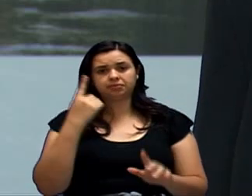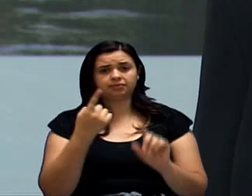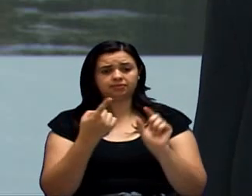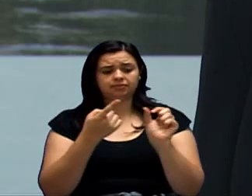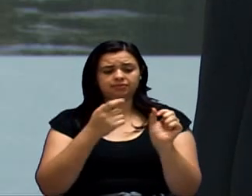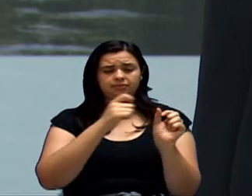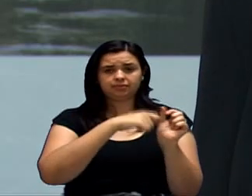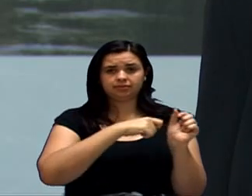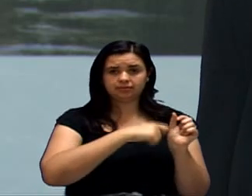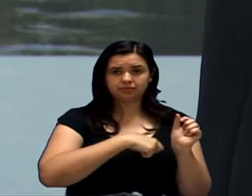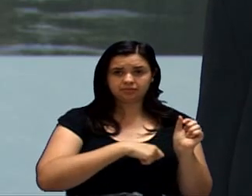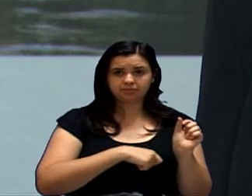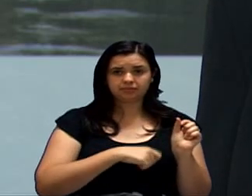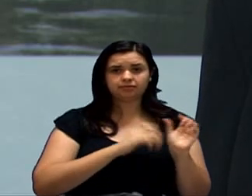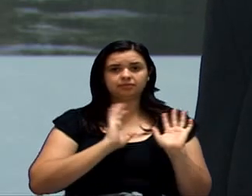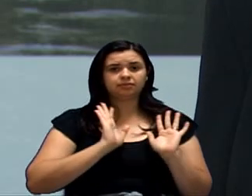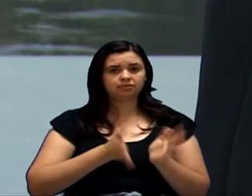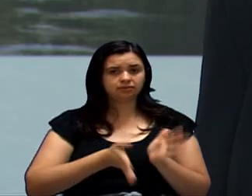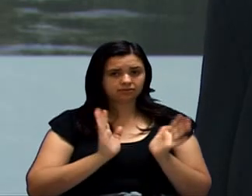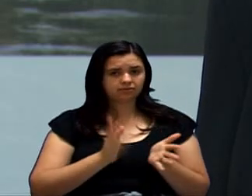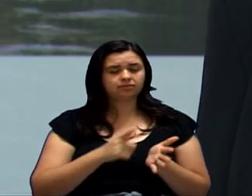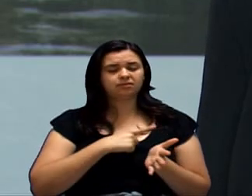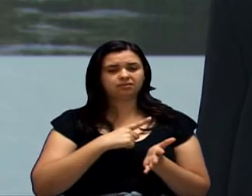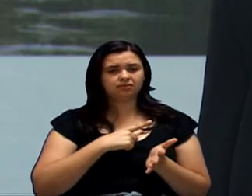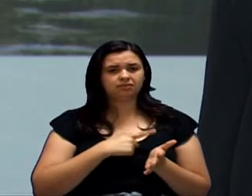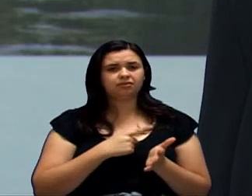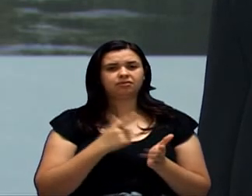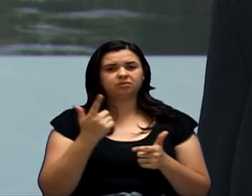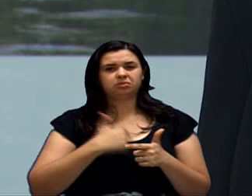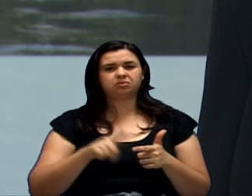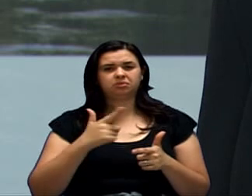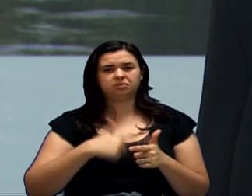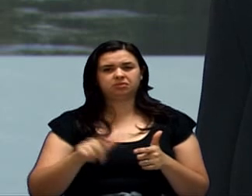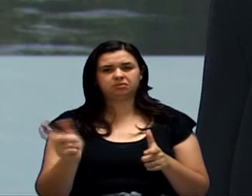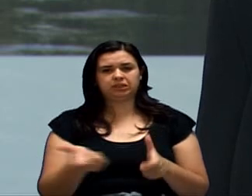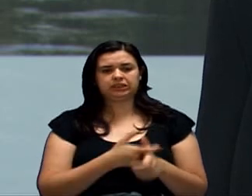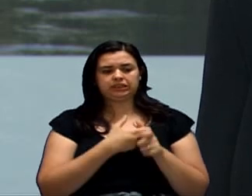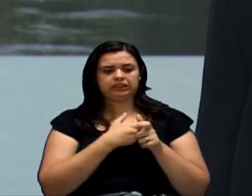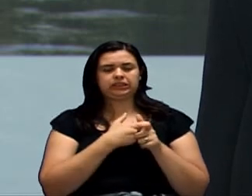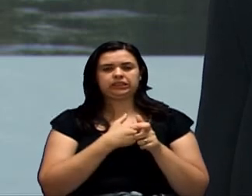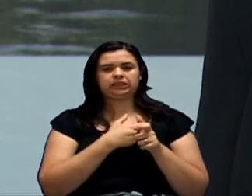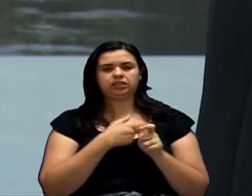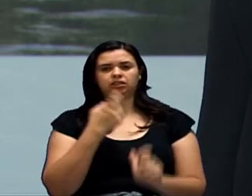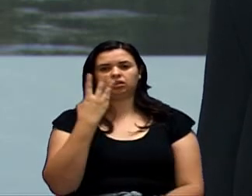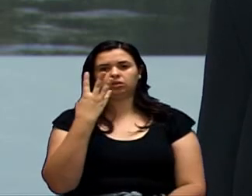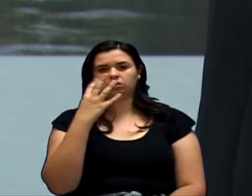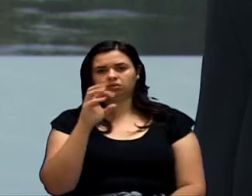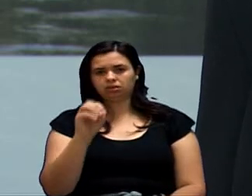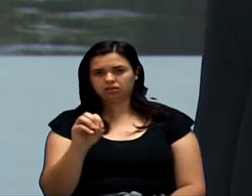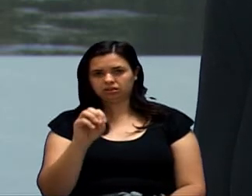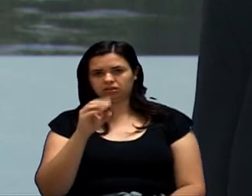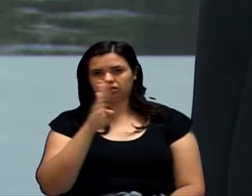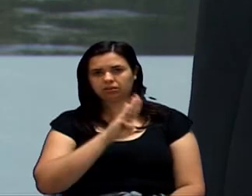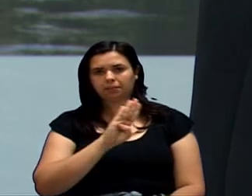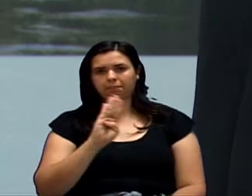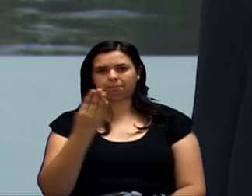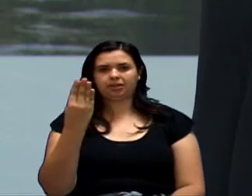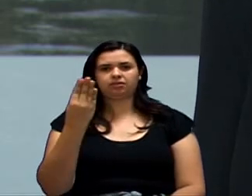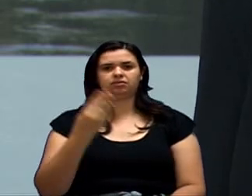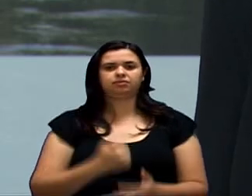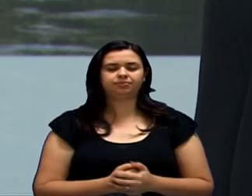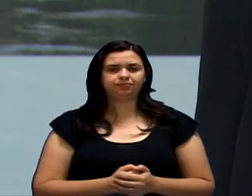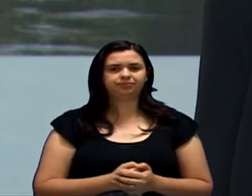de déficit. Sabe o que é isso, vereador? 40 bilhões. Sabe quanto que o